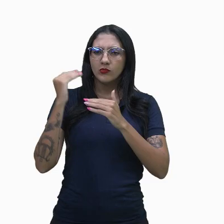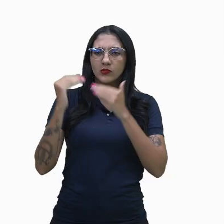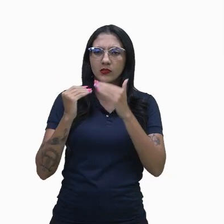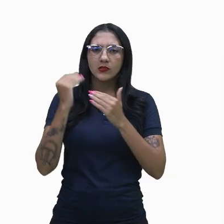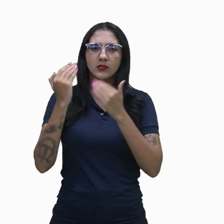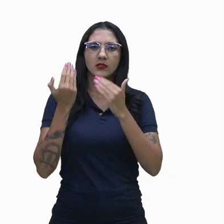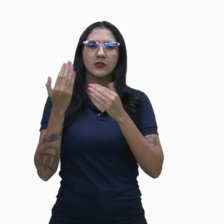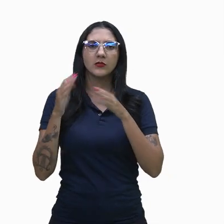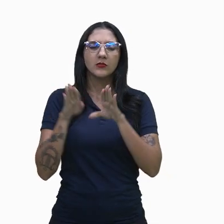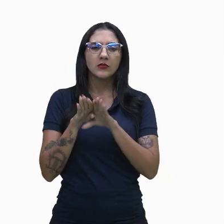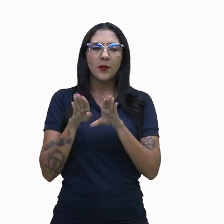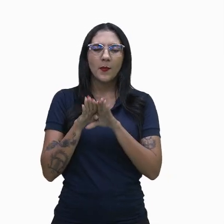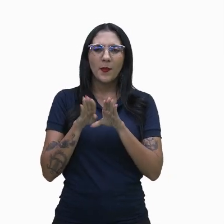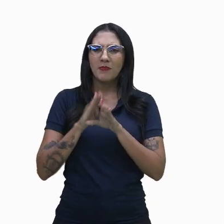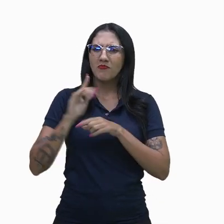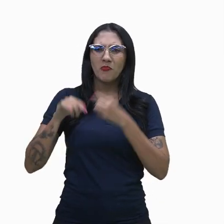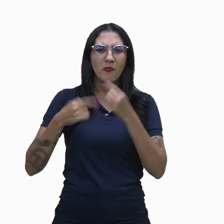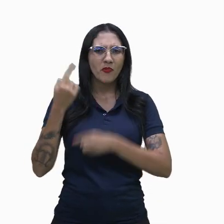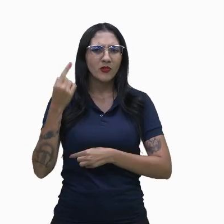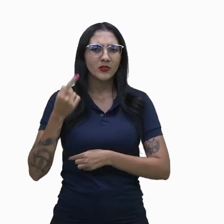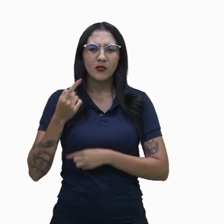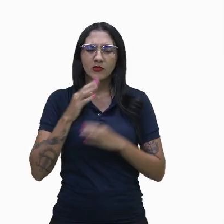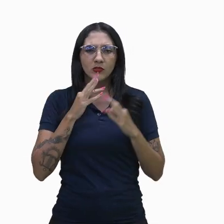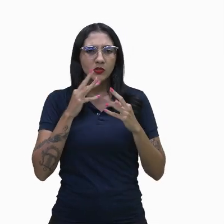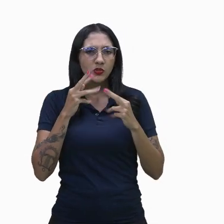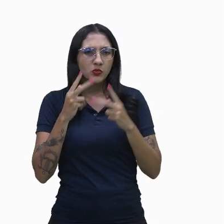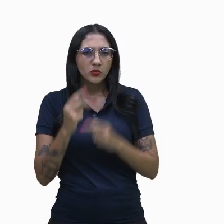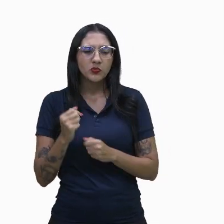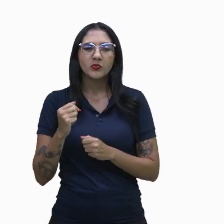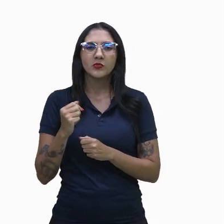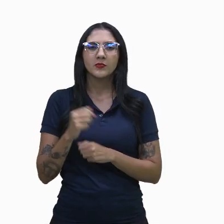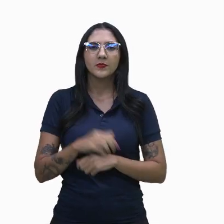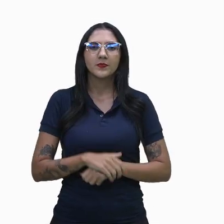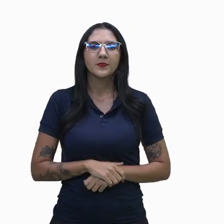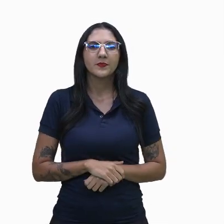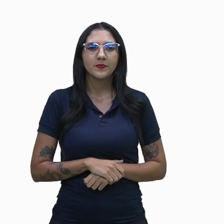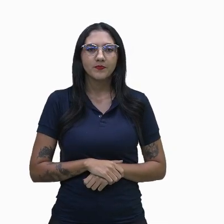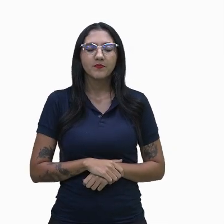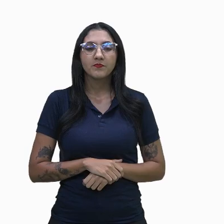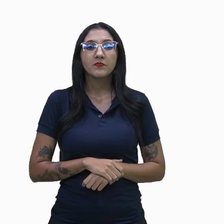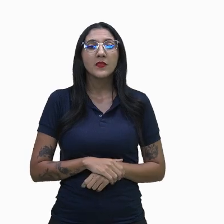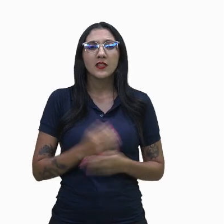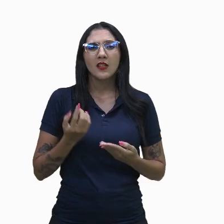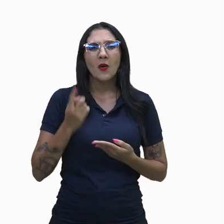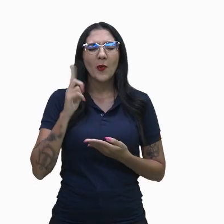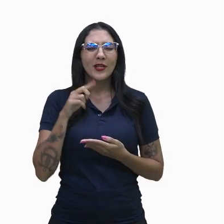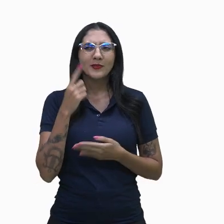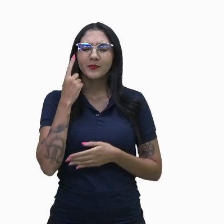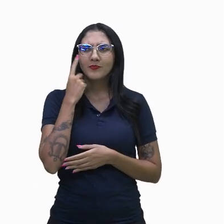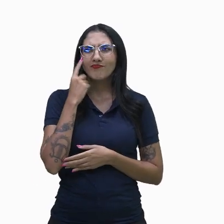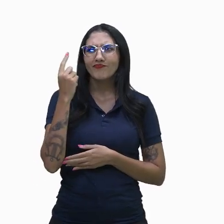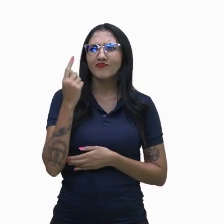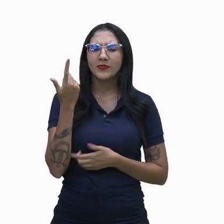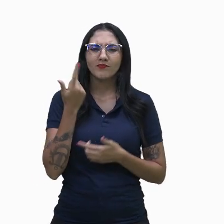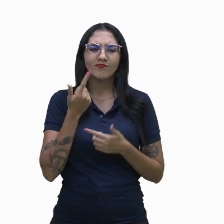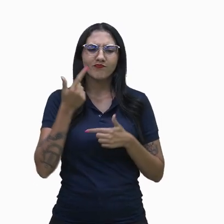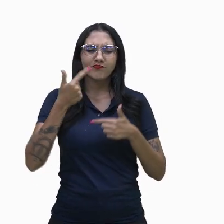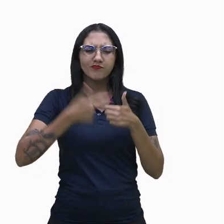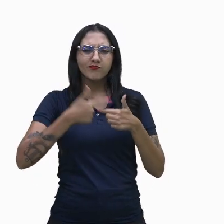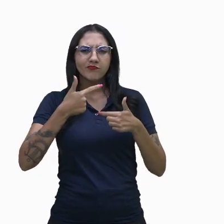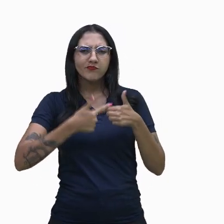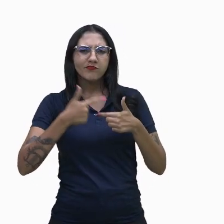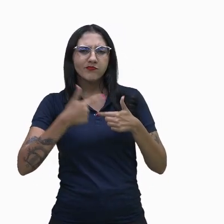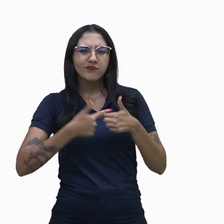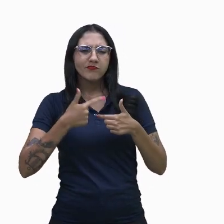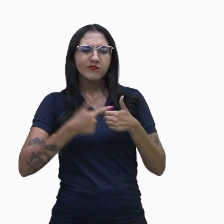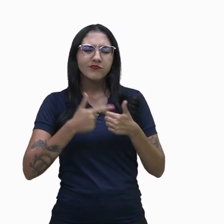fala da evolução, né, das coisas, da ciência, etc., ele vai dizer que tudo isso aí, na verdade, de uma certa forma ou de outra,